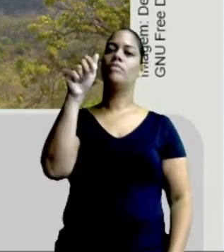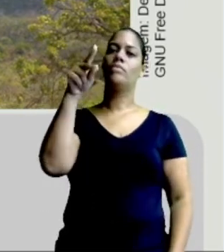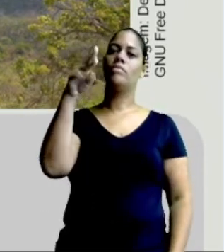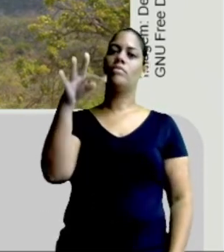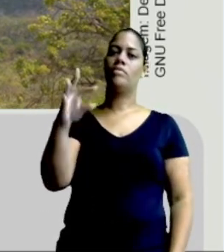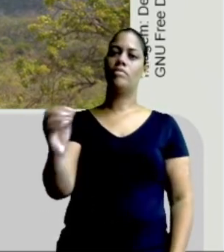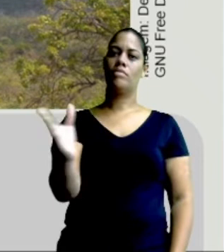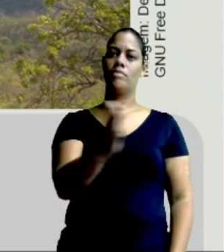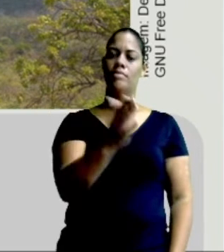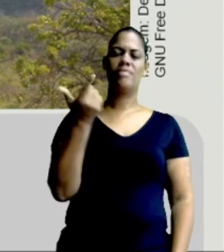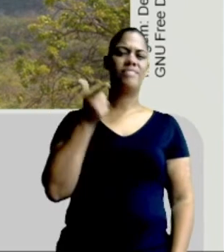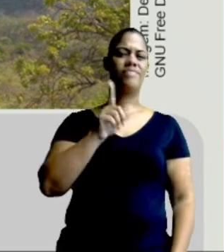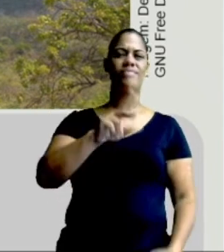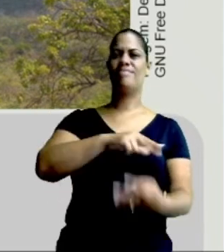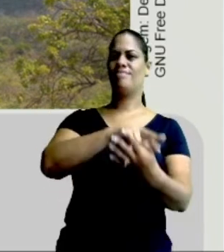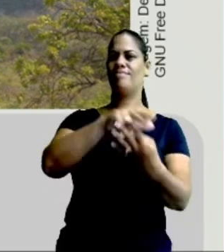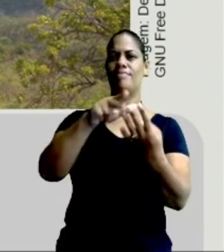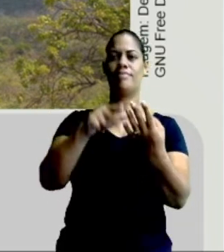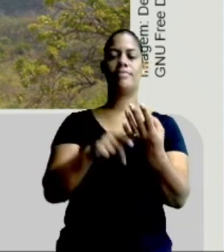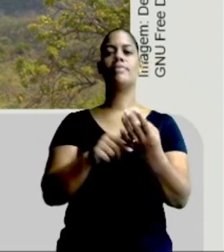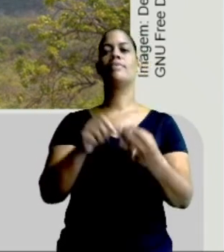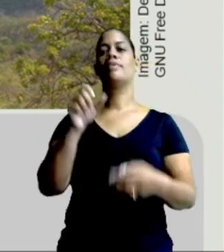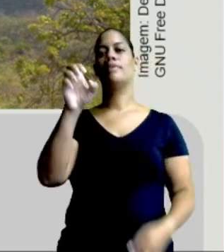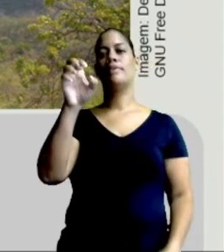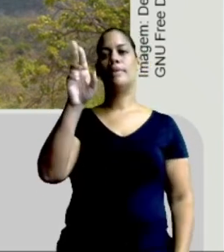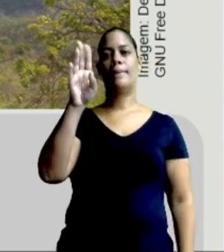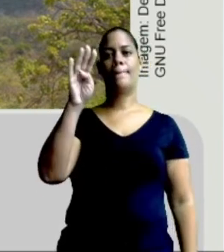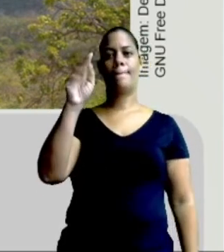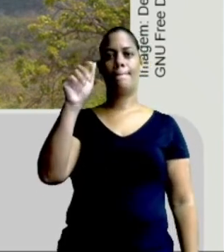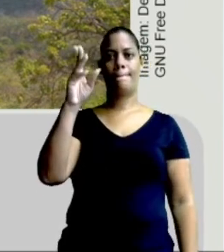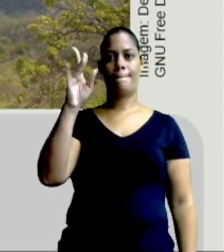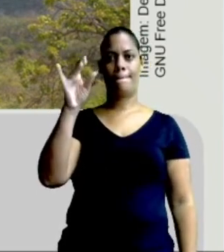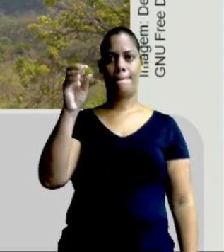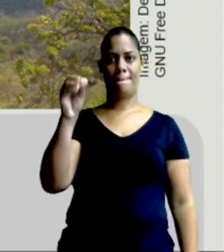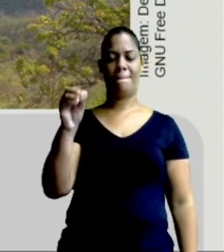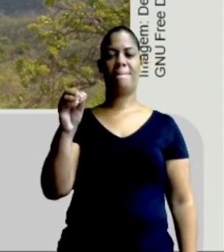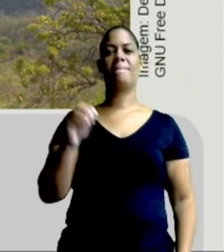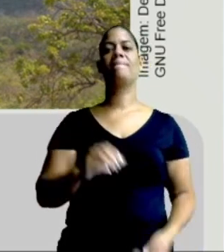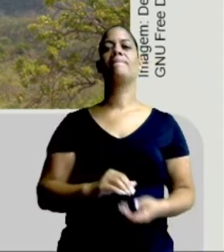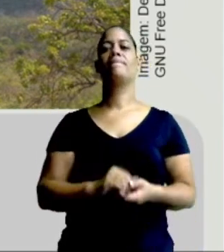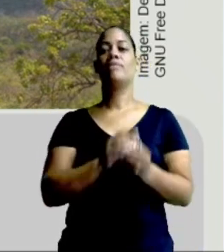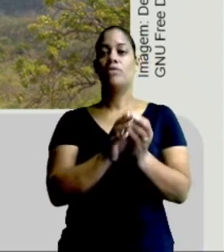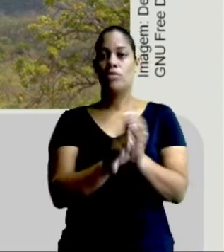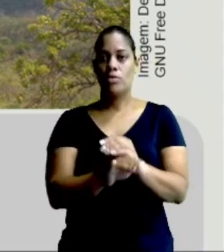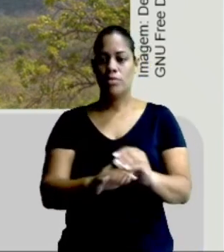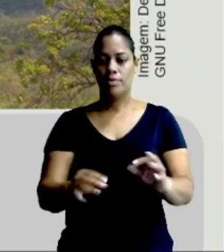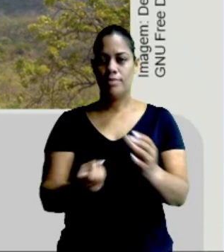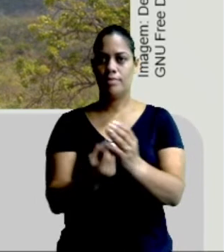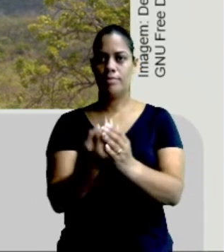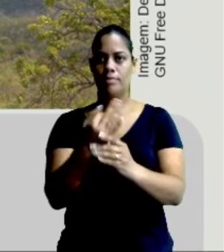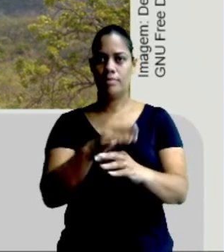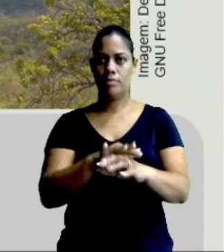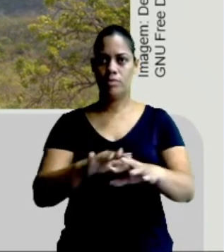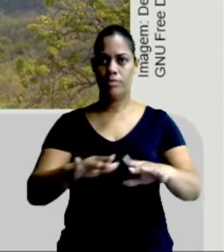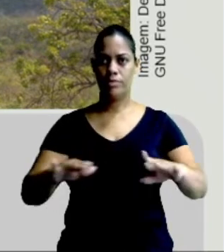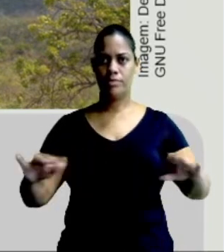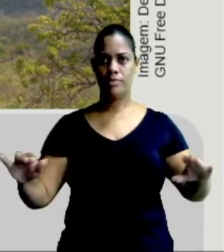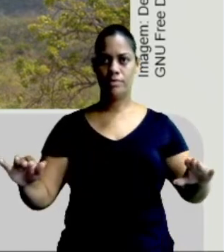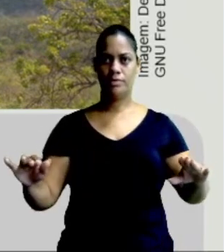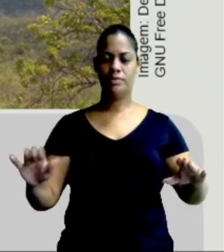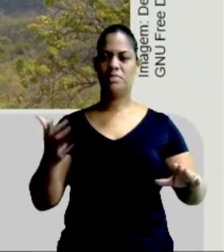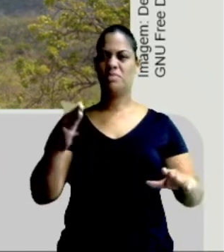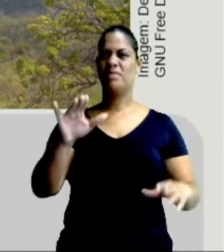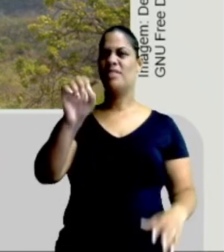pequi, e outras herbáceo de gramíneas ou vegetação rasteira. Considera-se como